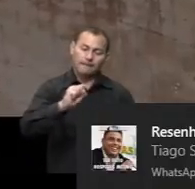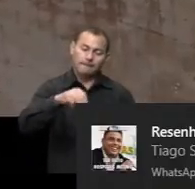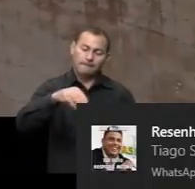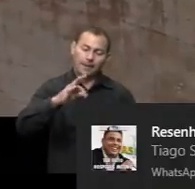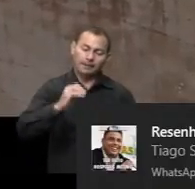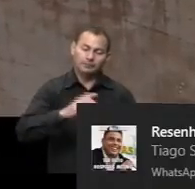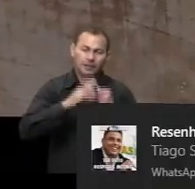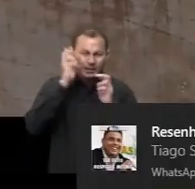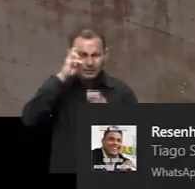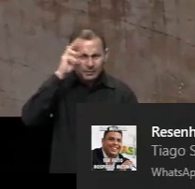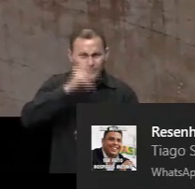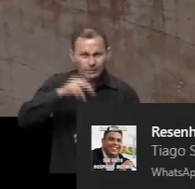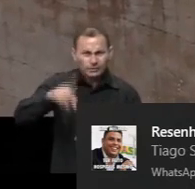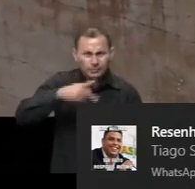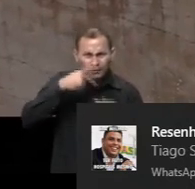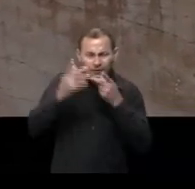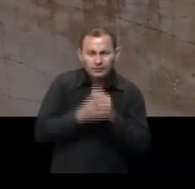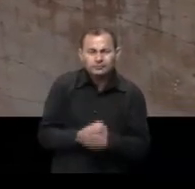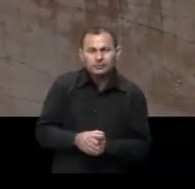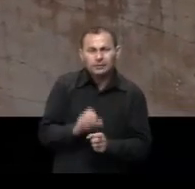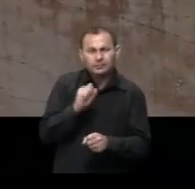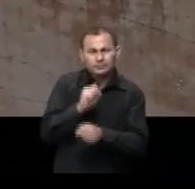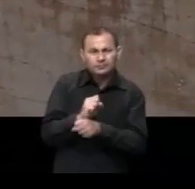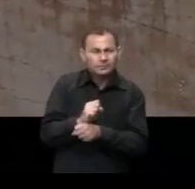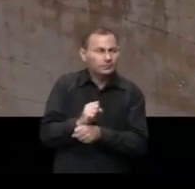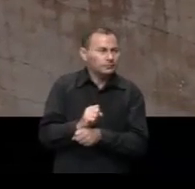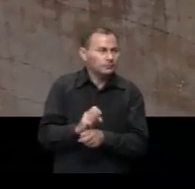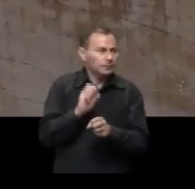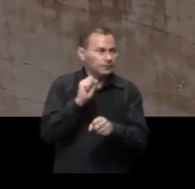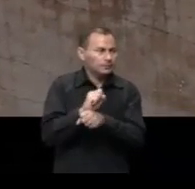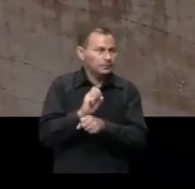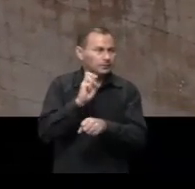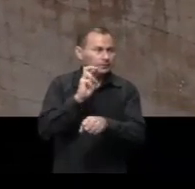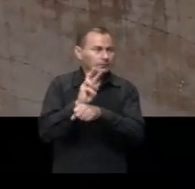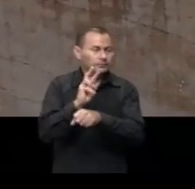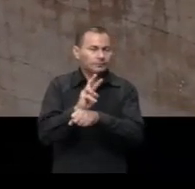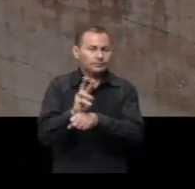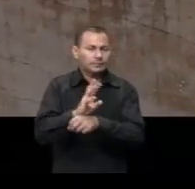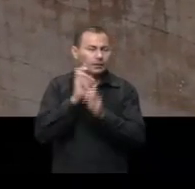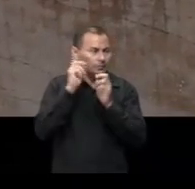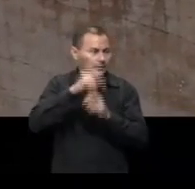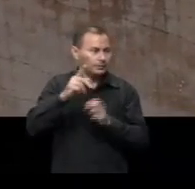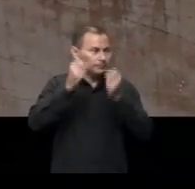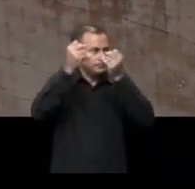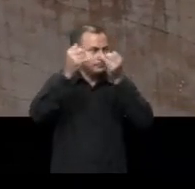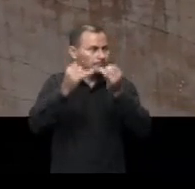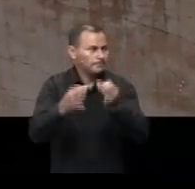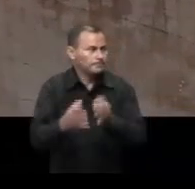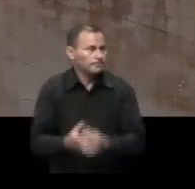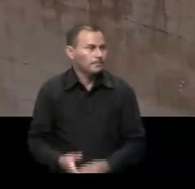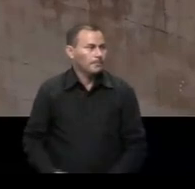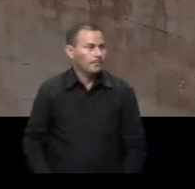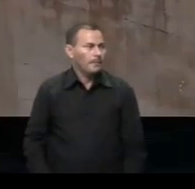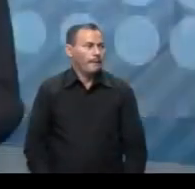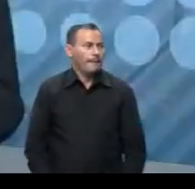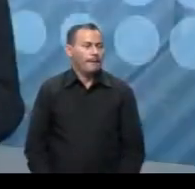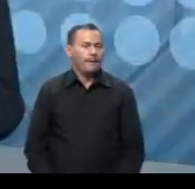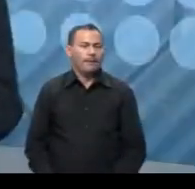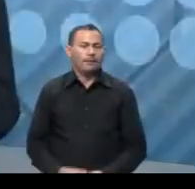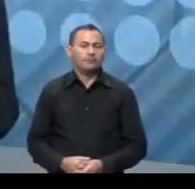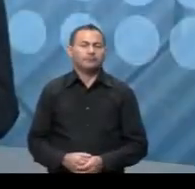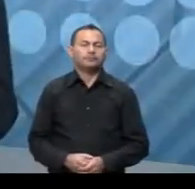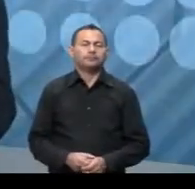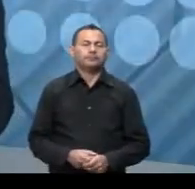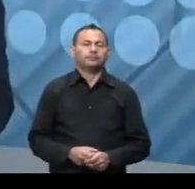fundação. Lembra que o professor falou, quer ver, pausa um pouquinho, vamos pausar um pouco o vídeo. Lembra que o professor comentou